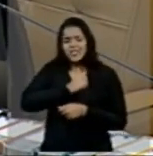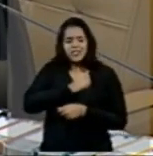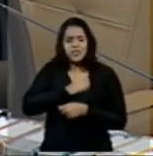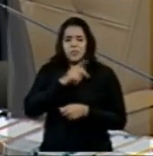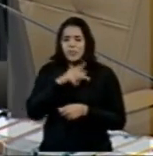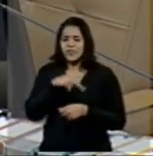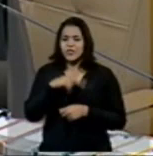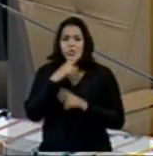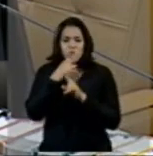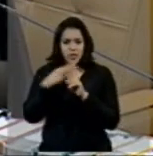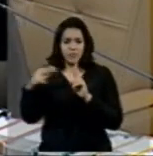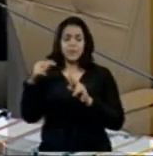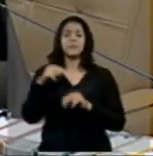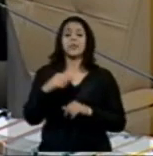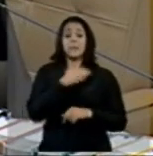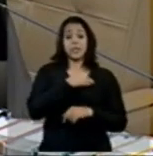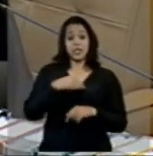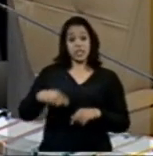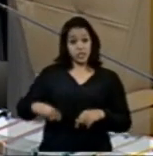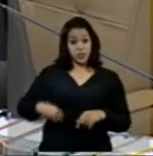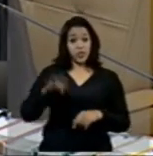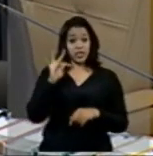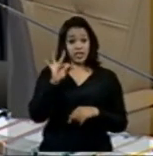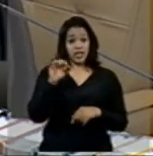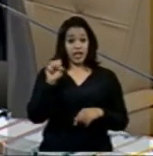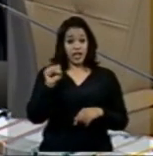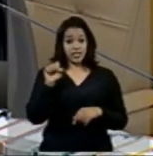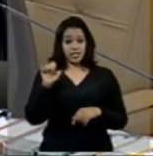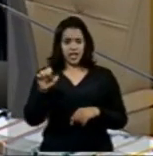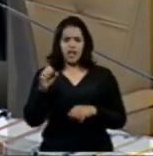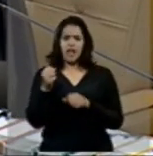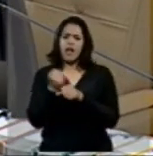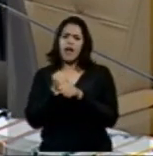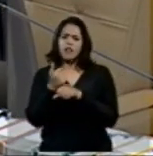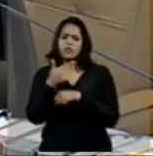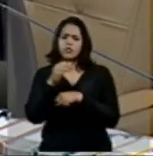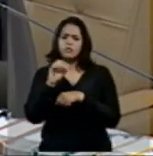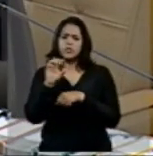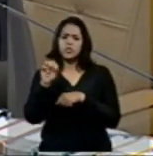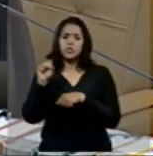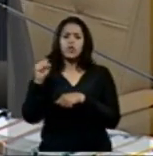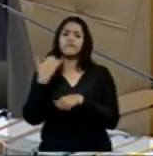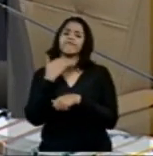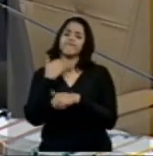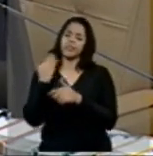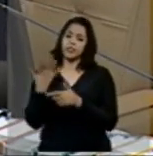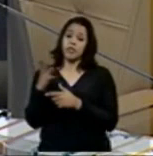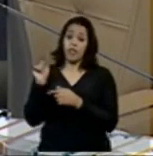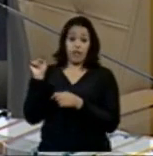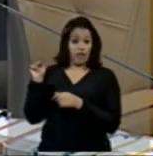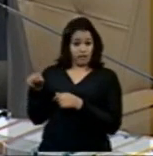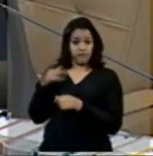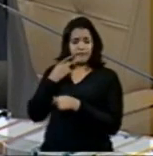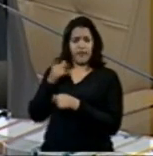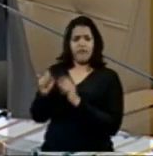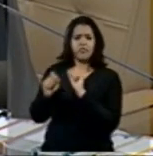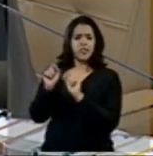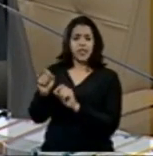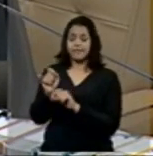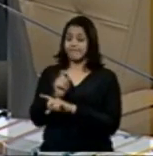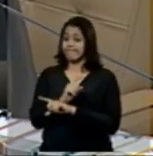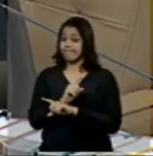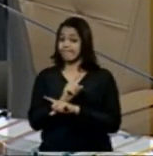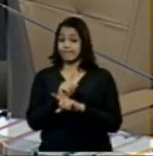foi ministro, inclusive, do Tribunal Superior Eleitoral e falecido em 2008, dizia ele,